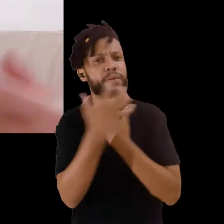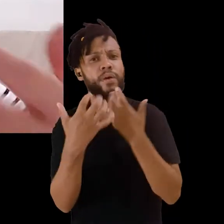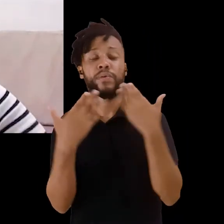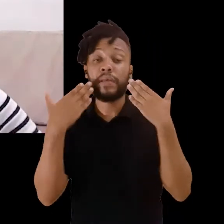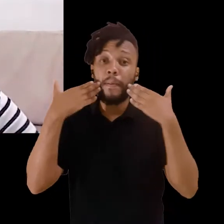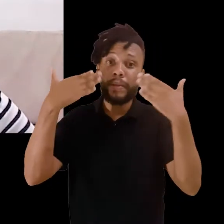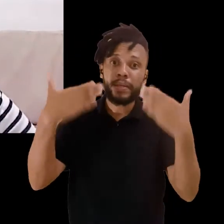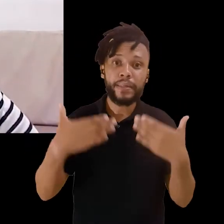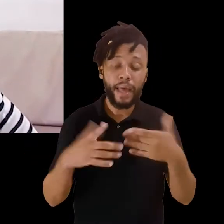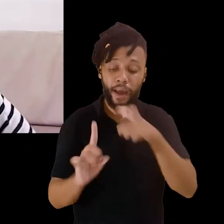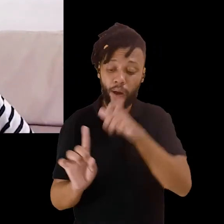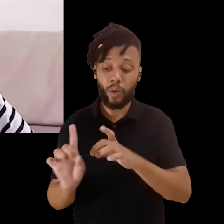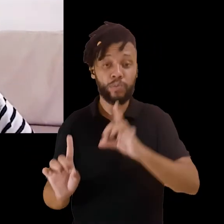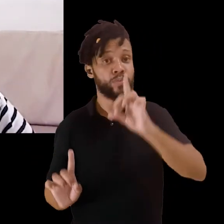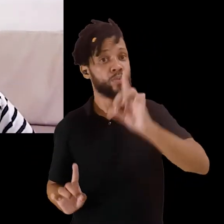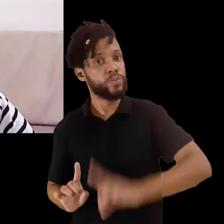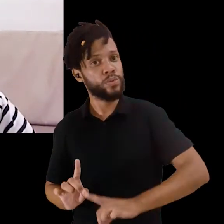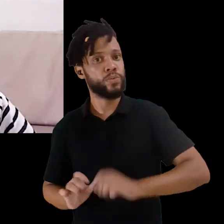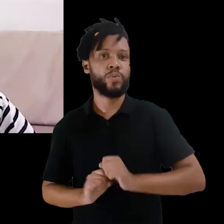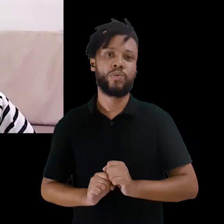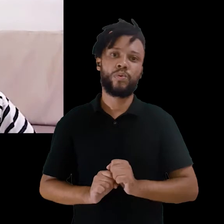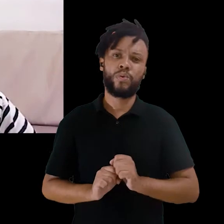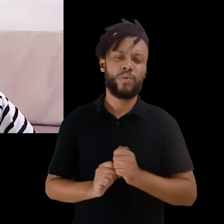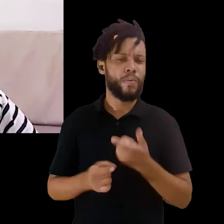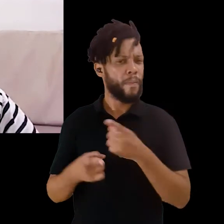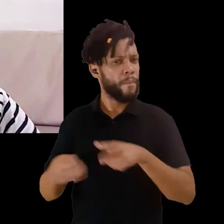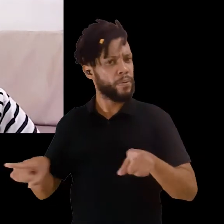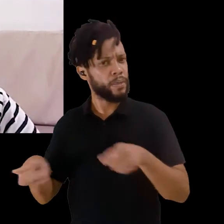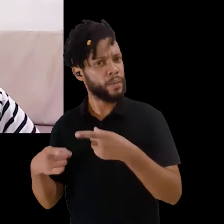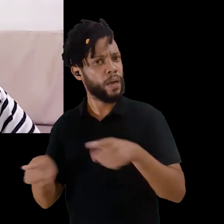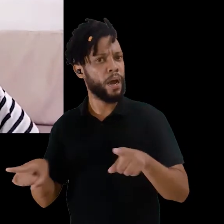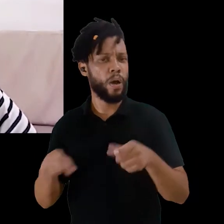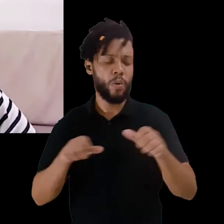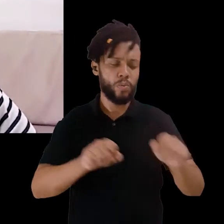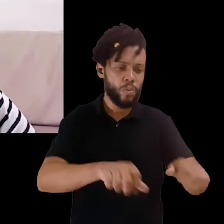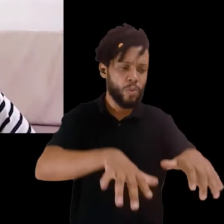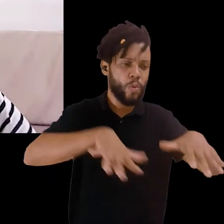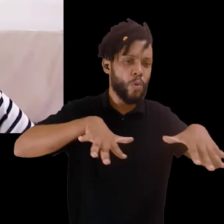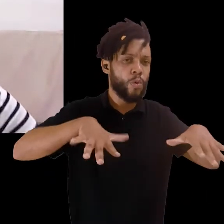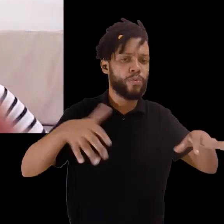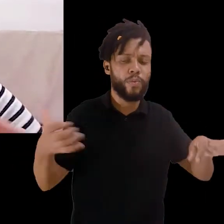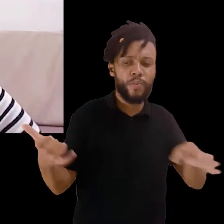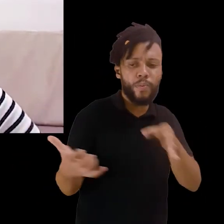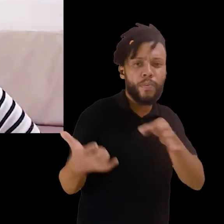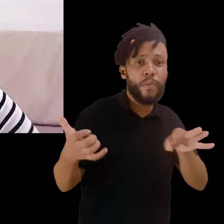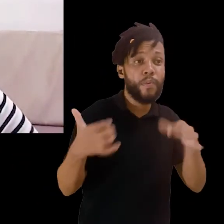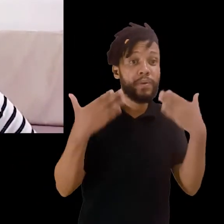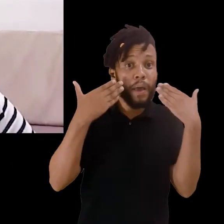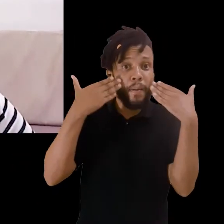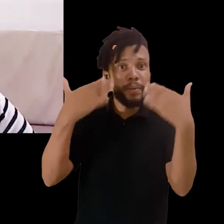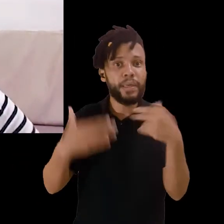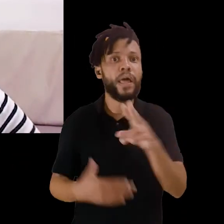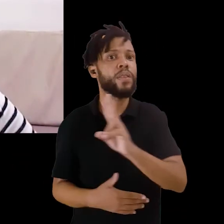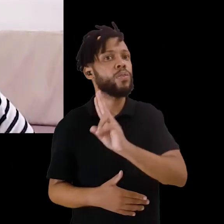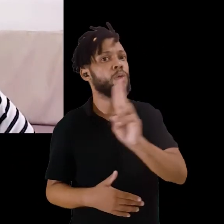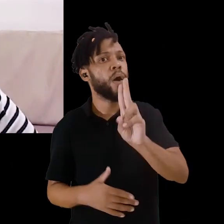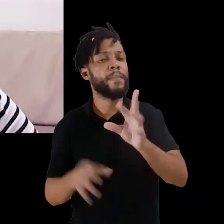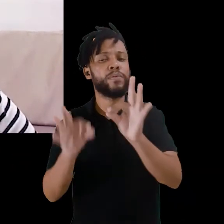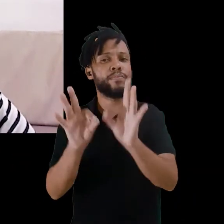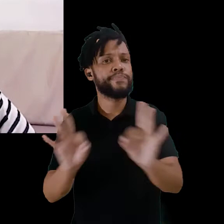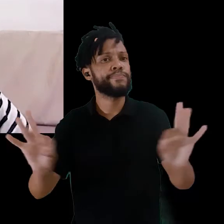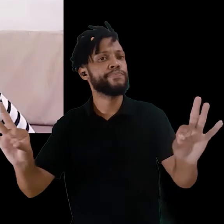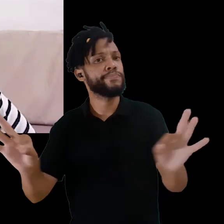você apresentar um diretor musical, no caso de um concerto com orquestra, você apresentar o nome do maestro. Então, nomes